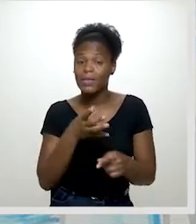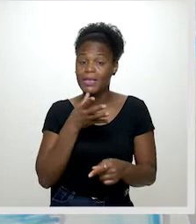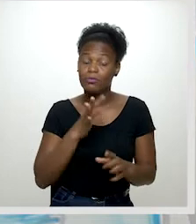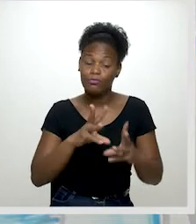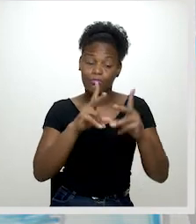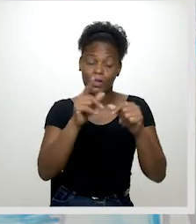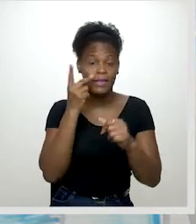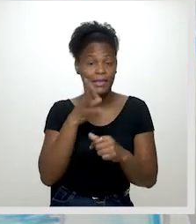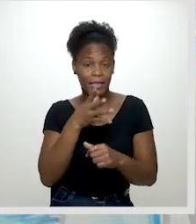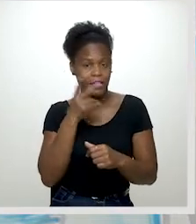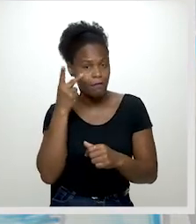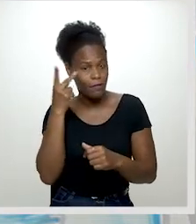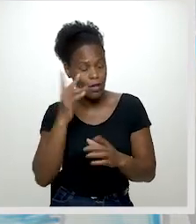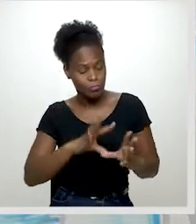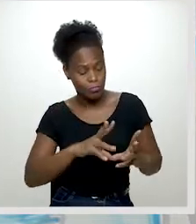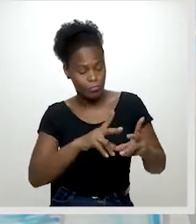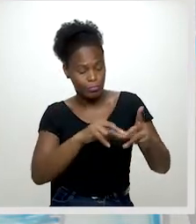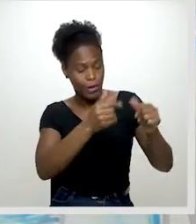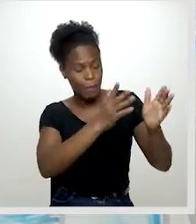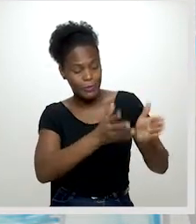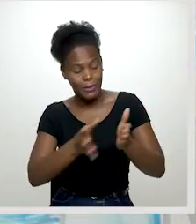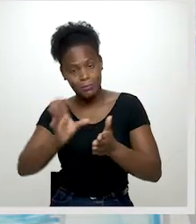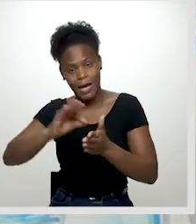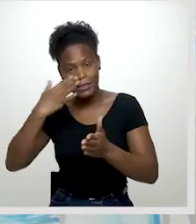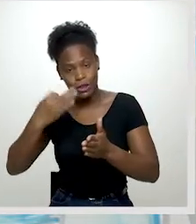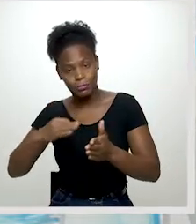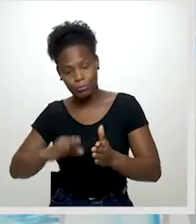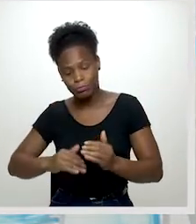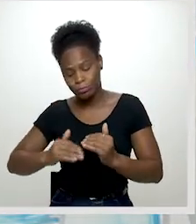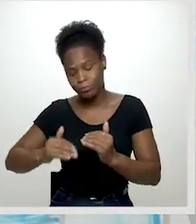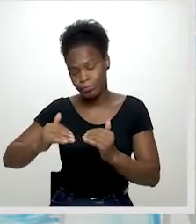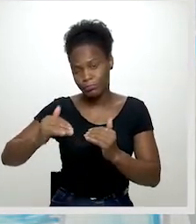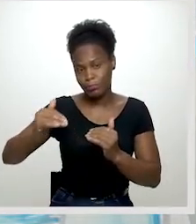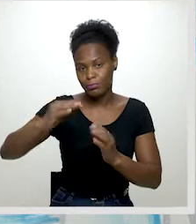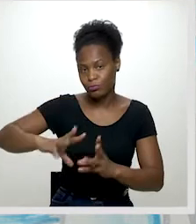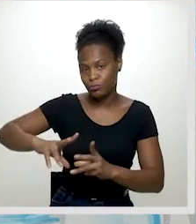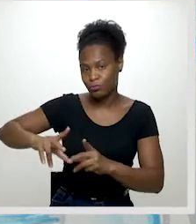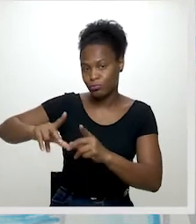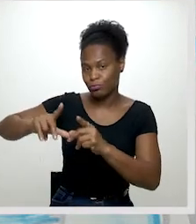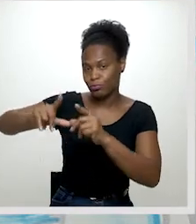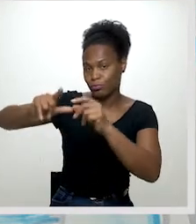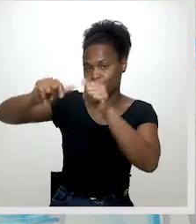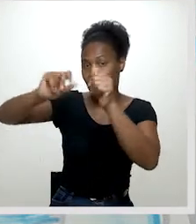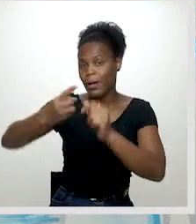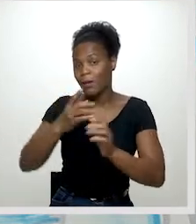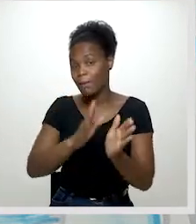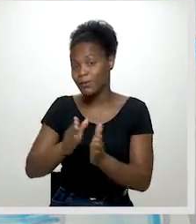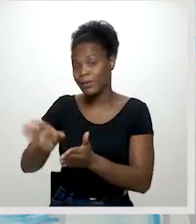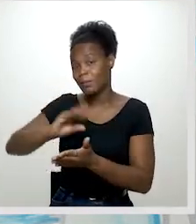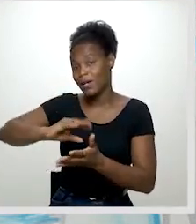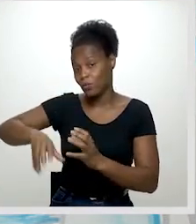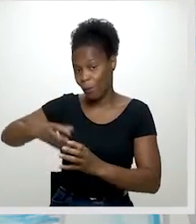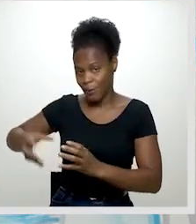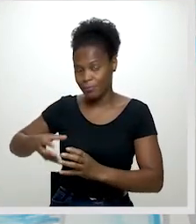vida evoluiu do processo mais simples e foi evoluindo para um